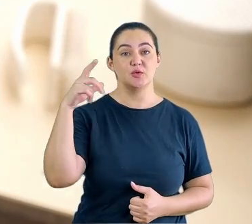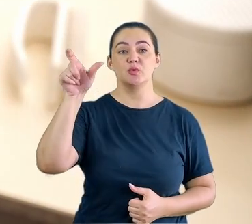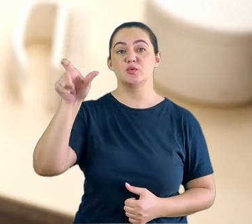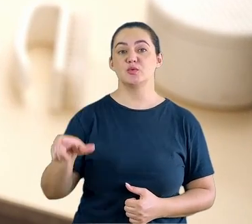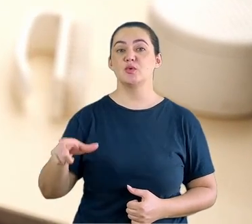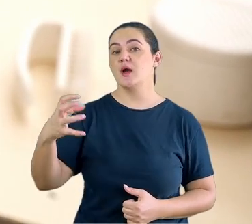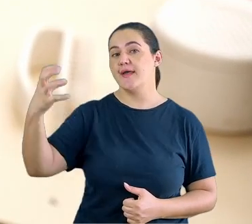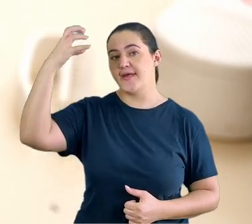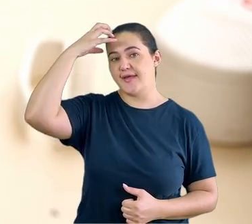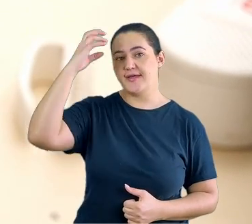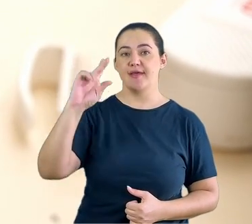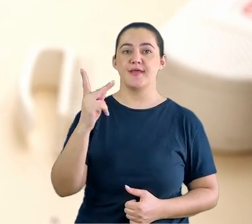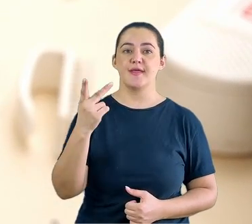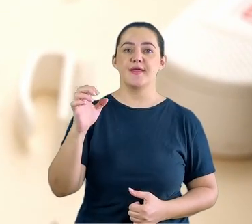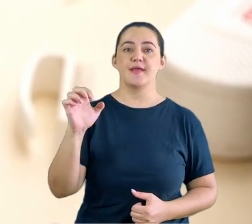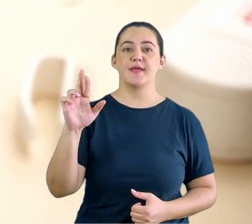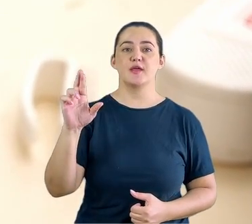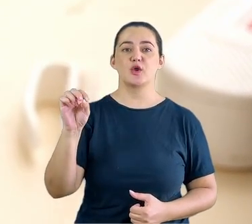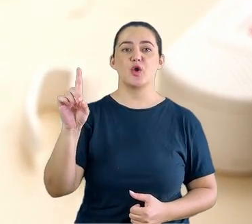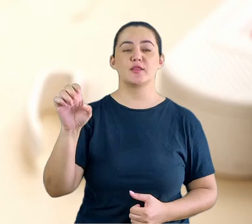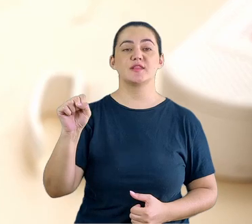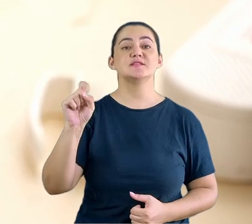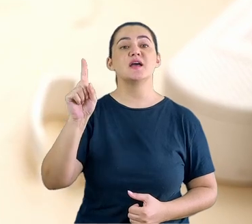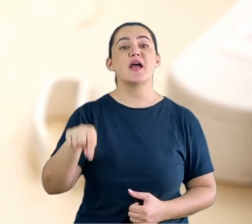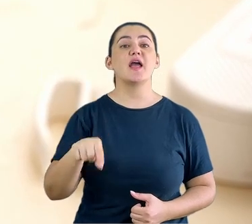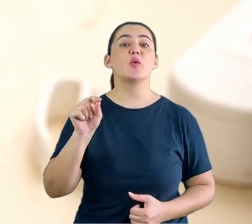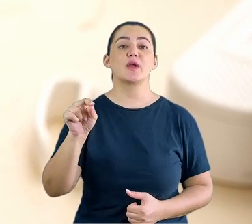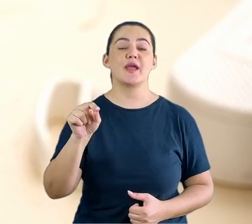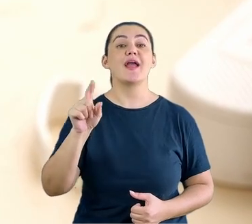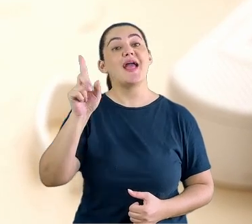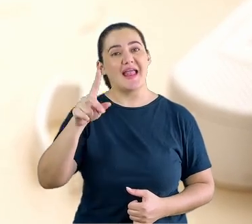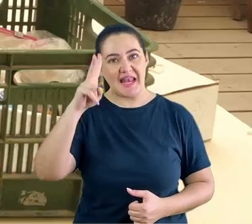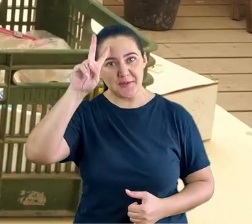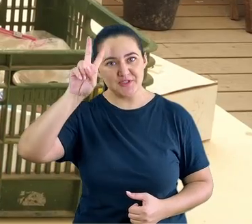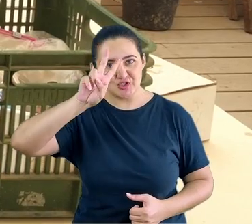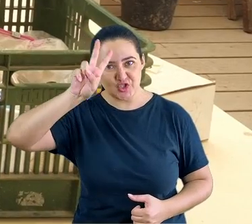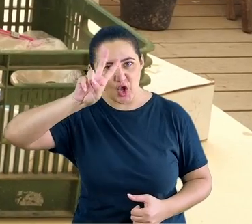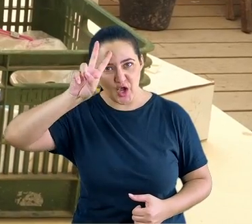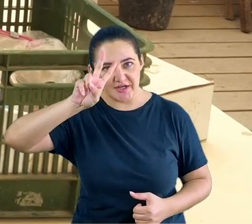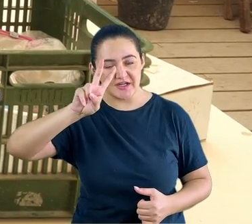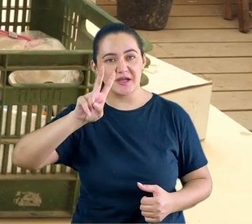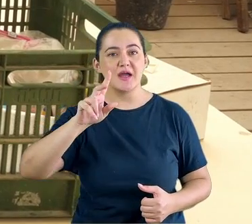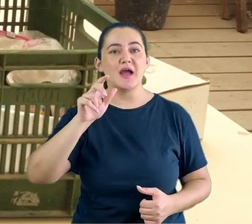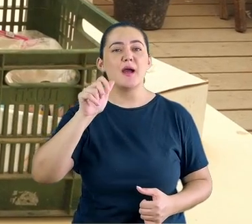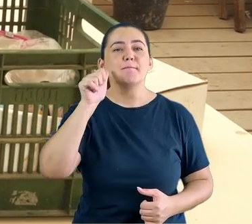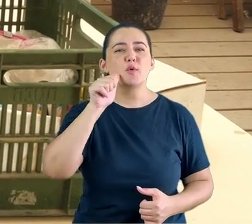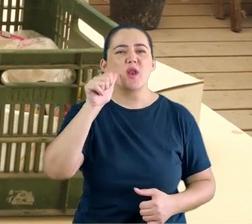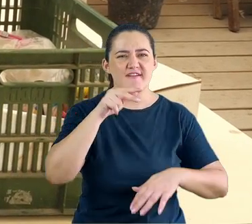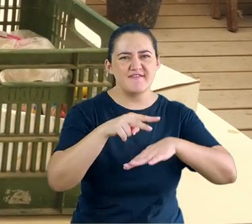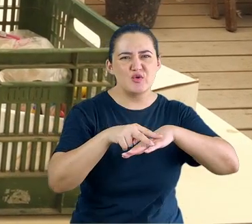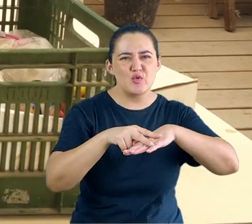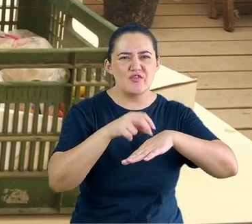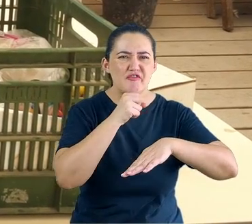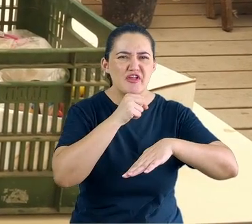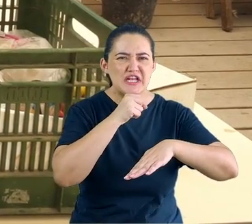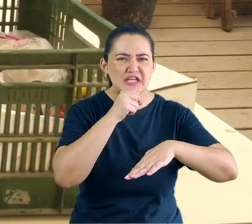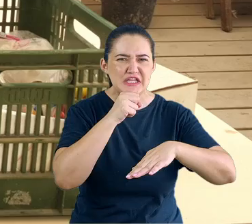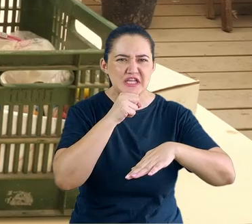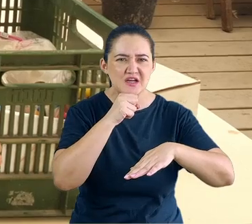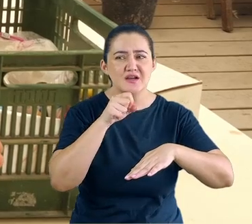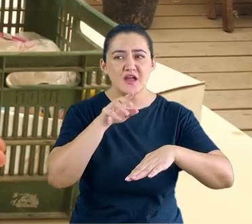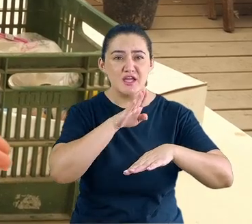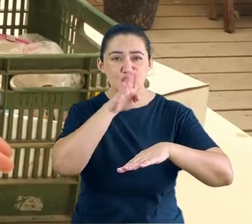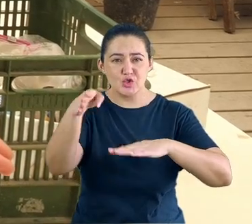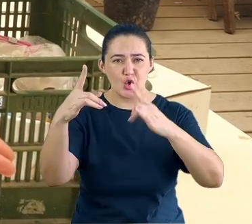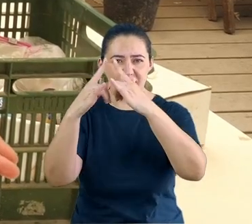de Herodes. Esta moeda aqui é o famoso óbolo da viúva, o lepton. Você se lembra que Jesus certa